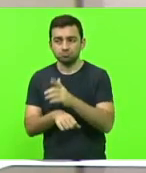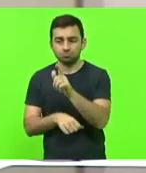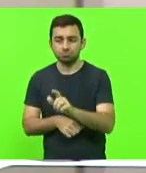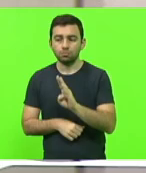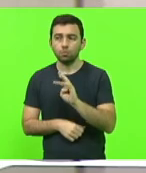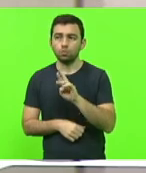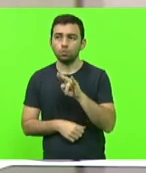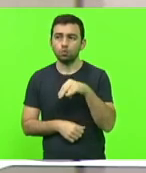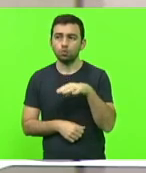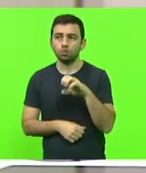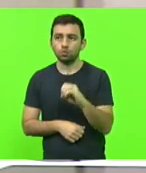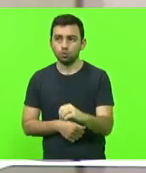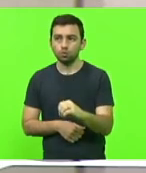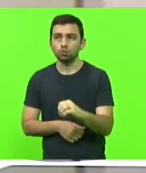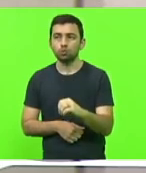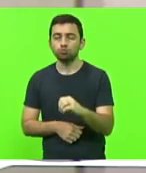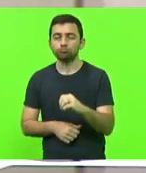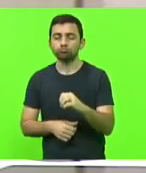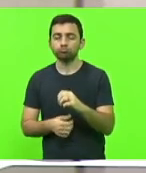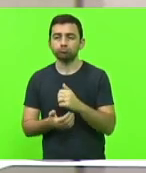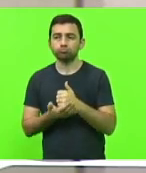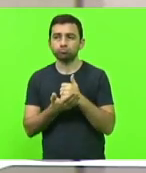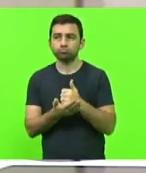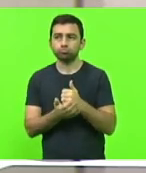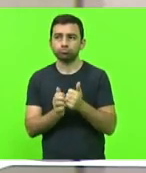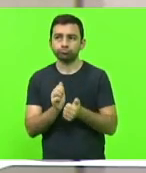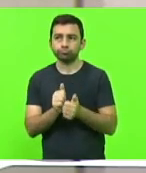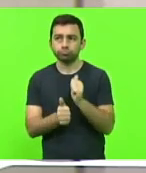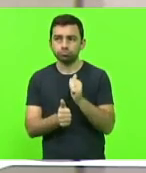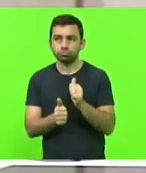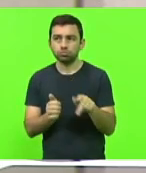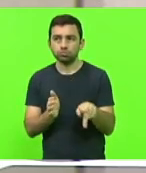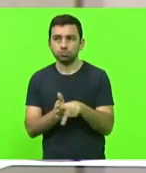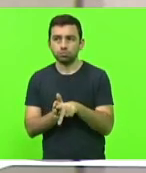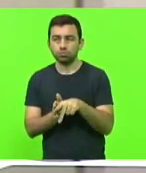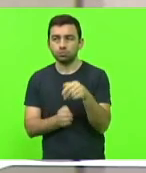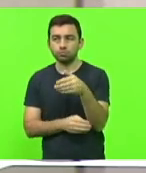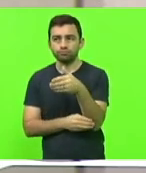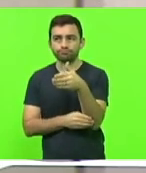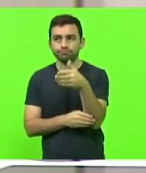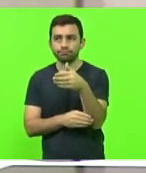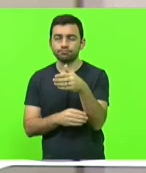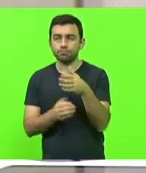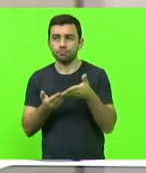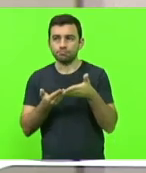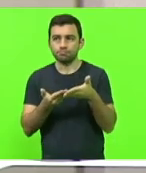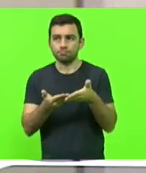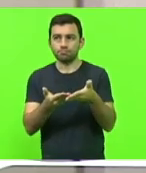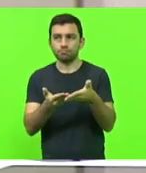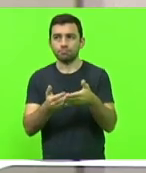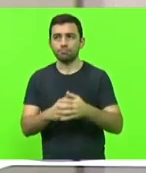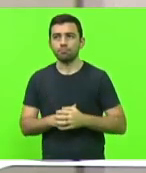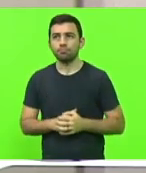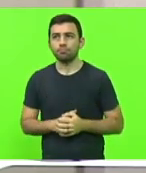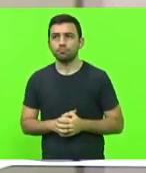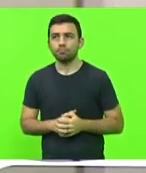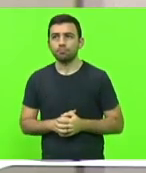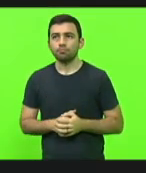serviços prestados ao esporte na modalidade de vela. Em discussão?